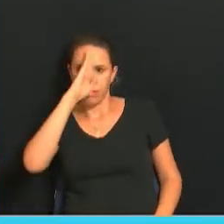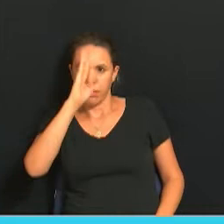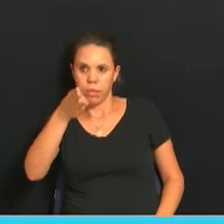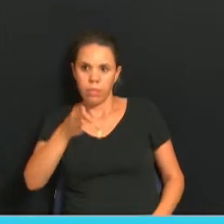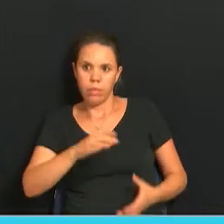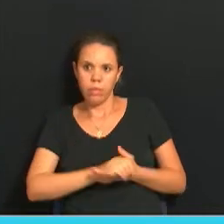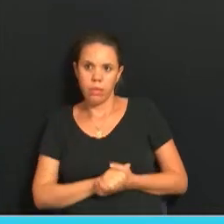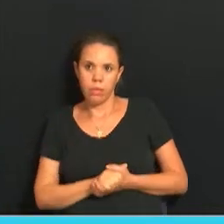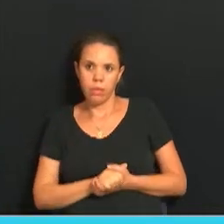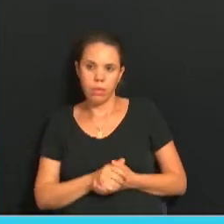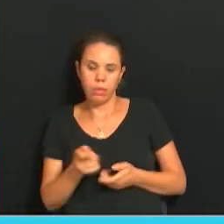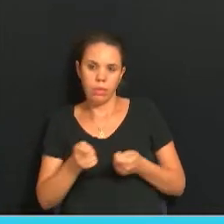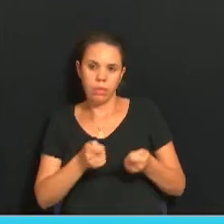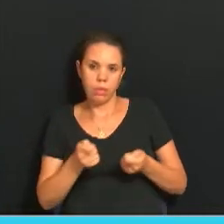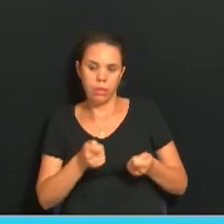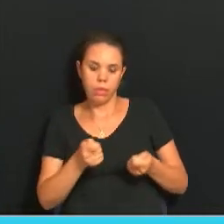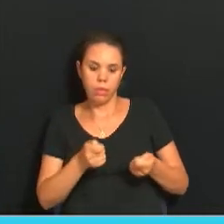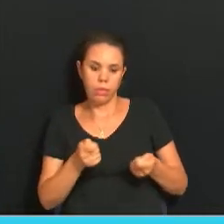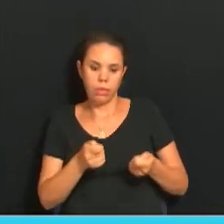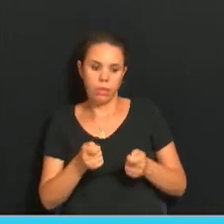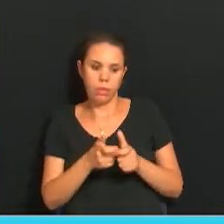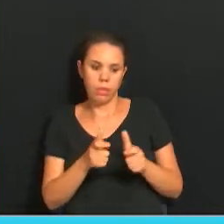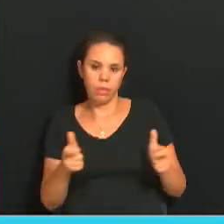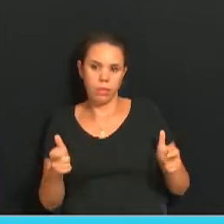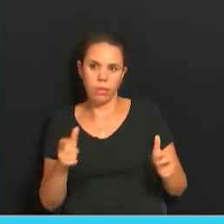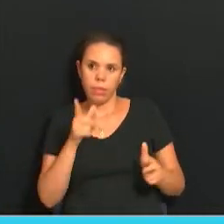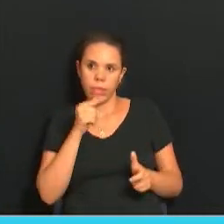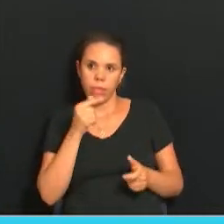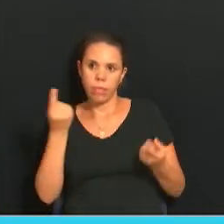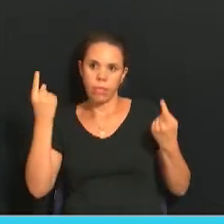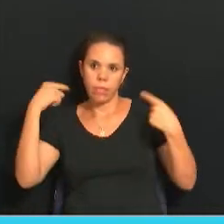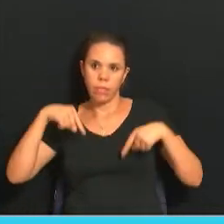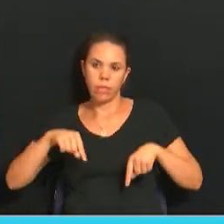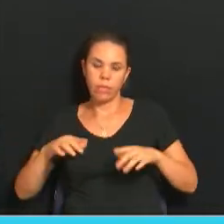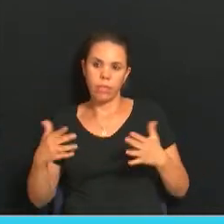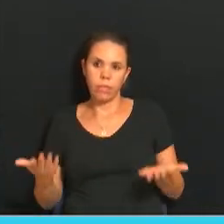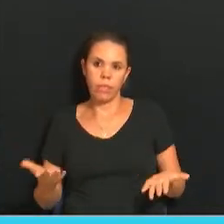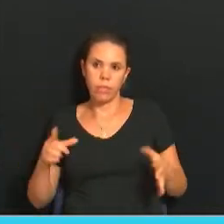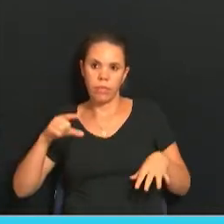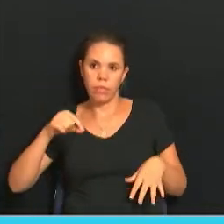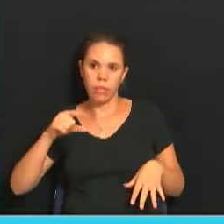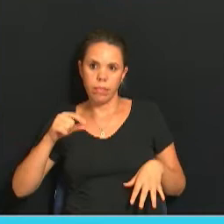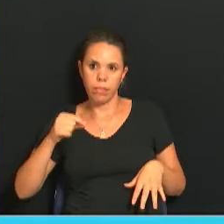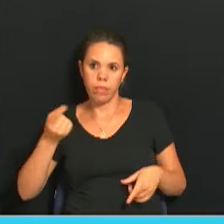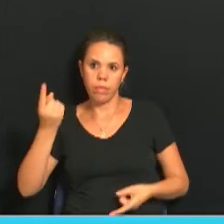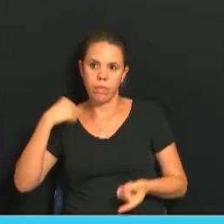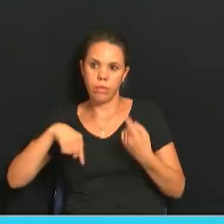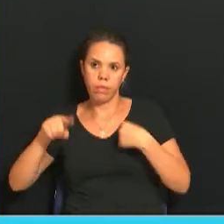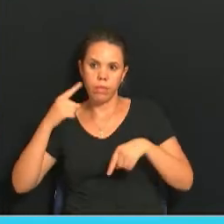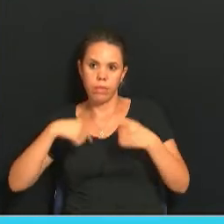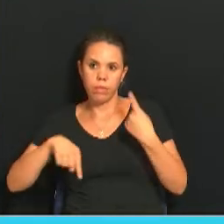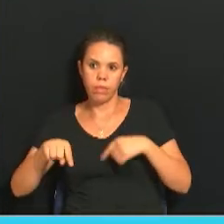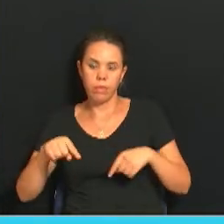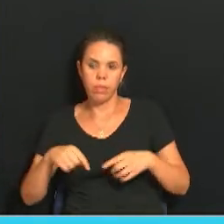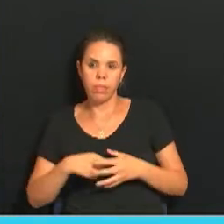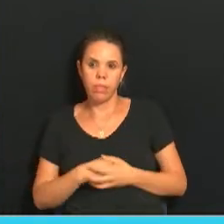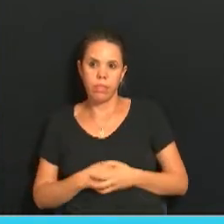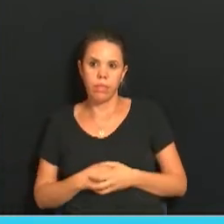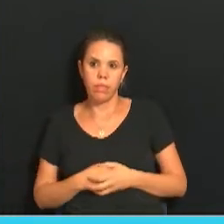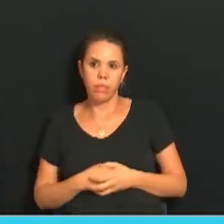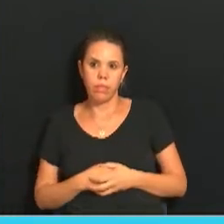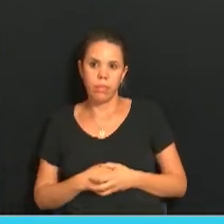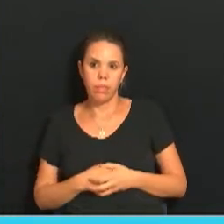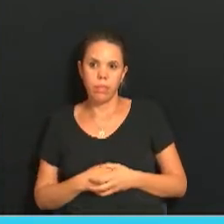do controle do volume hídrico do corpo, de quanto de líquidos circulantes a gente tem no corpo, e os sais